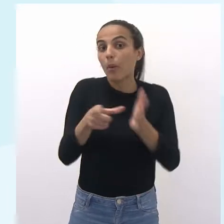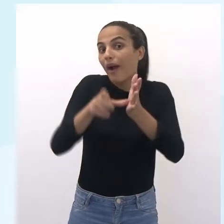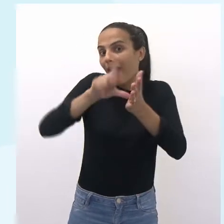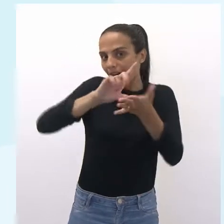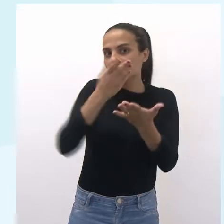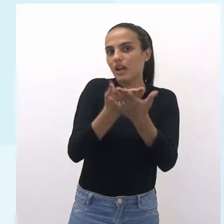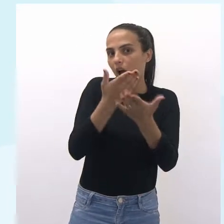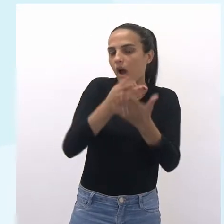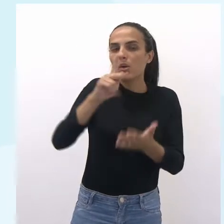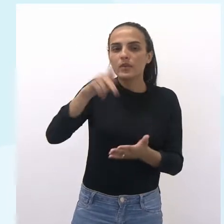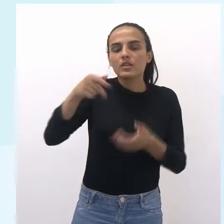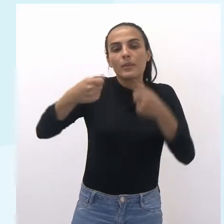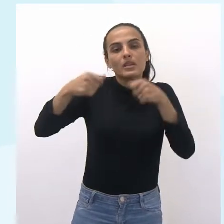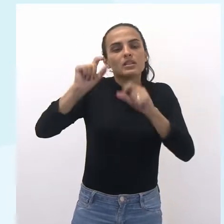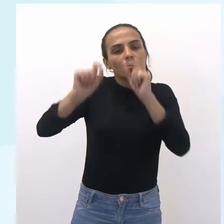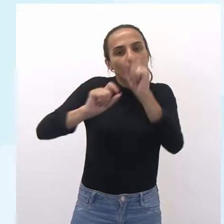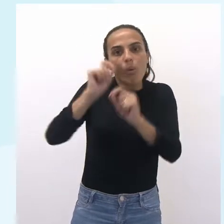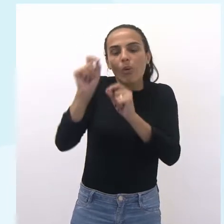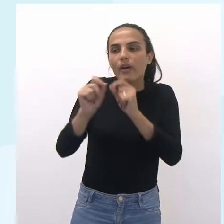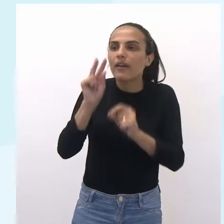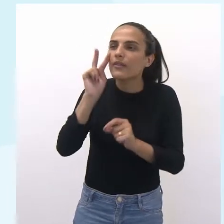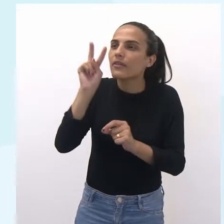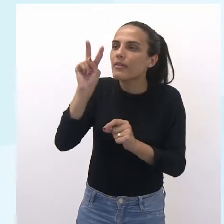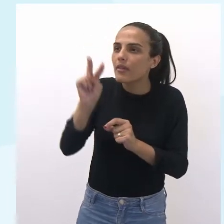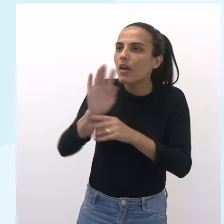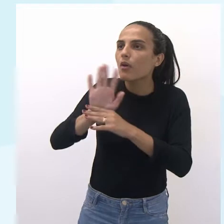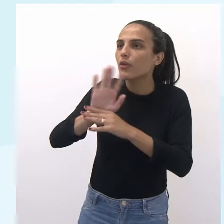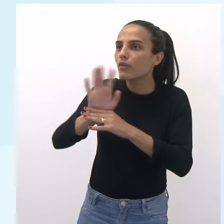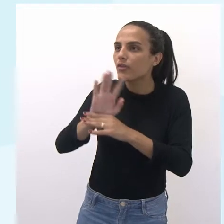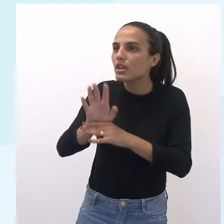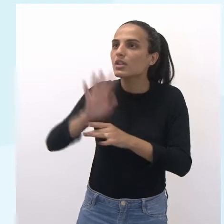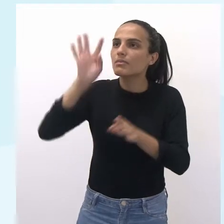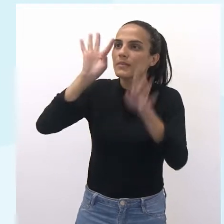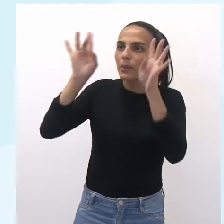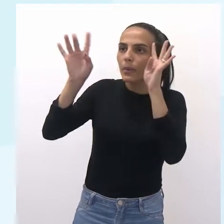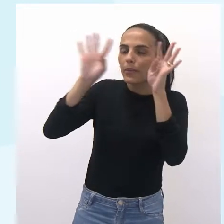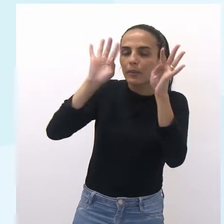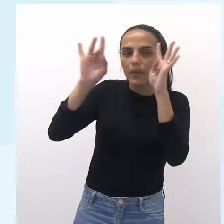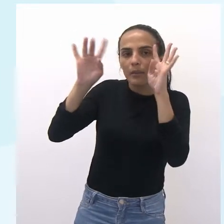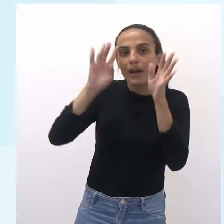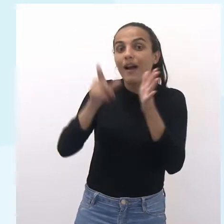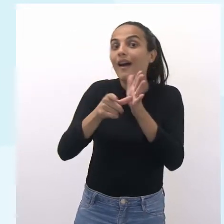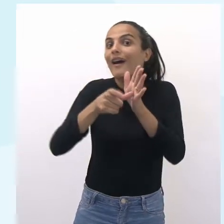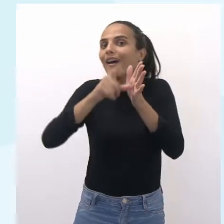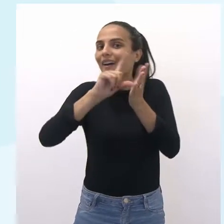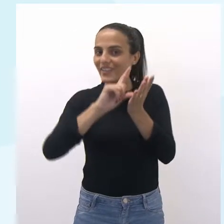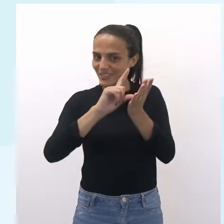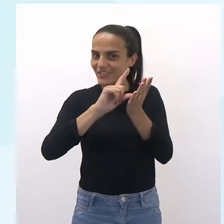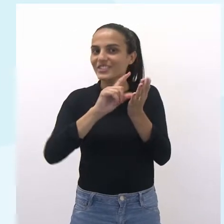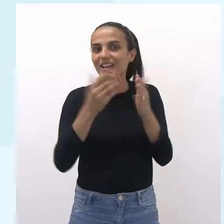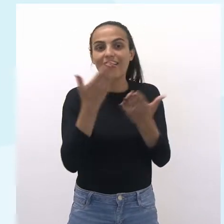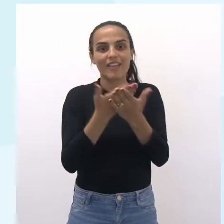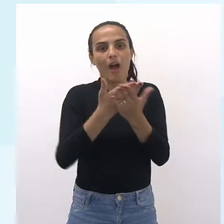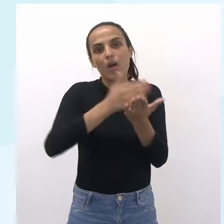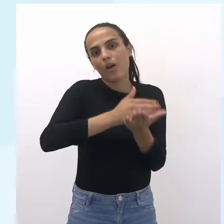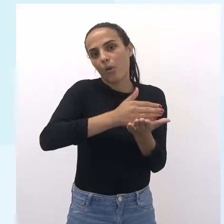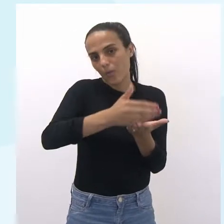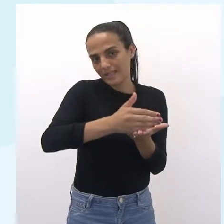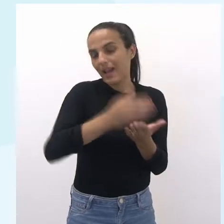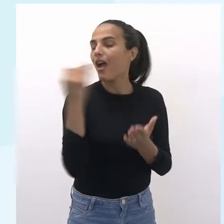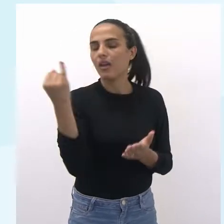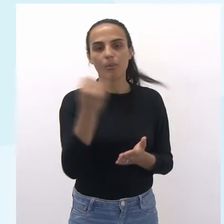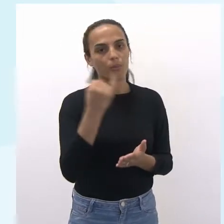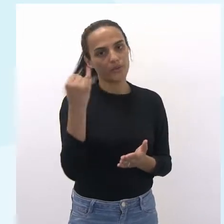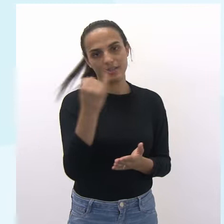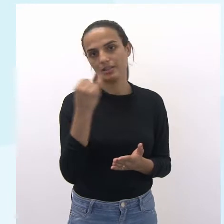aula, possibilitar as reflexões a partir deste vídeo antes da aula ocorrer, é